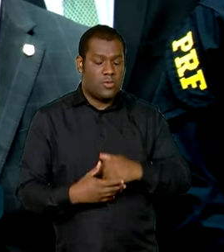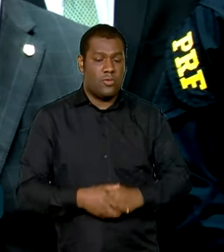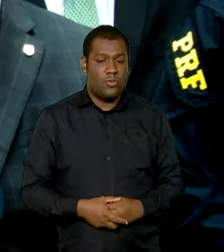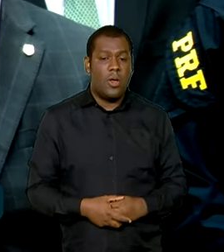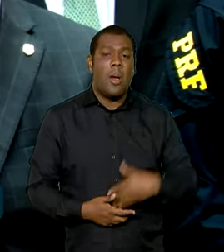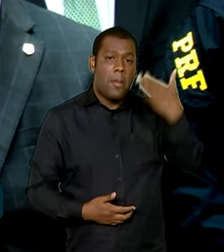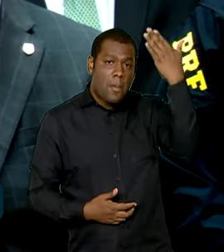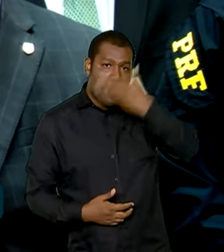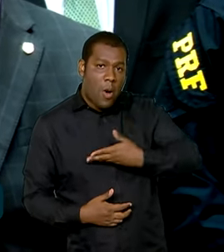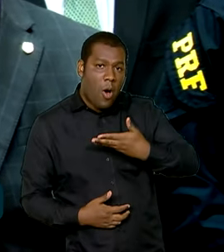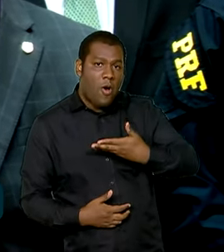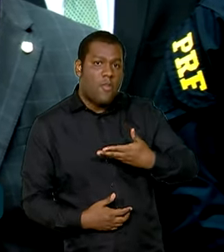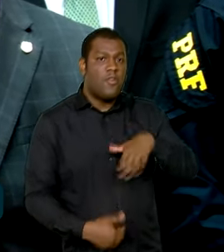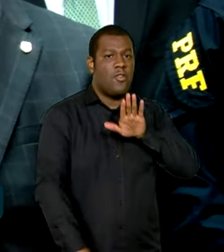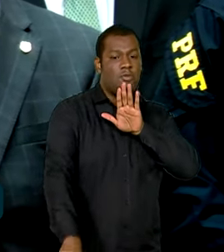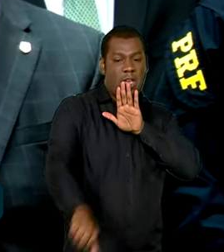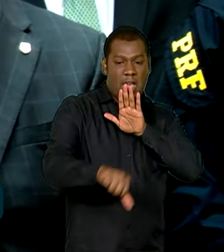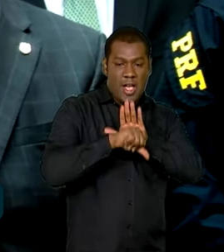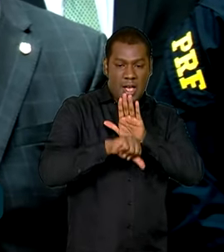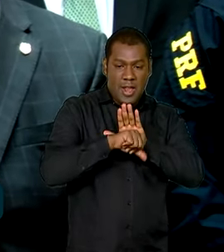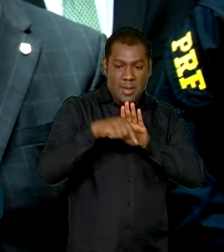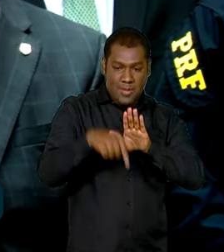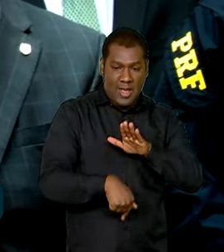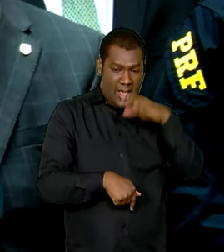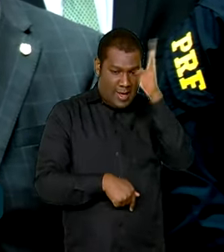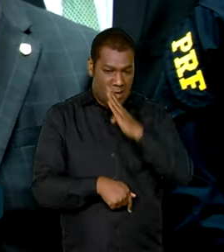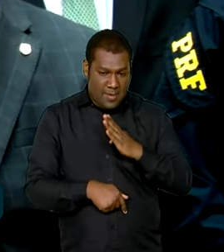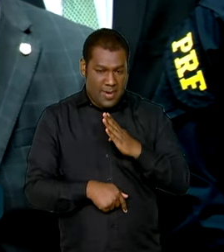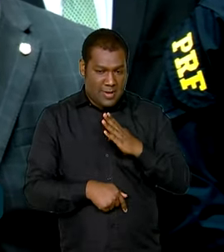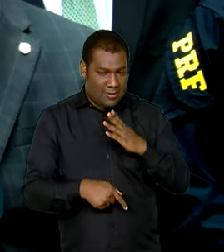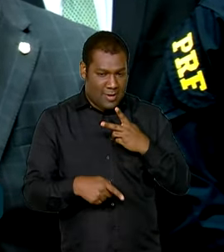organizado em nosso país não será bem-sucedido